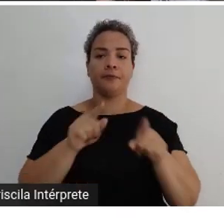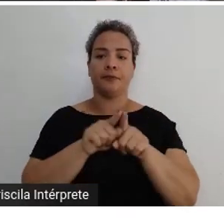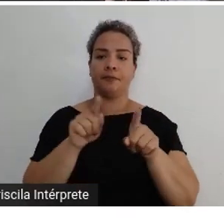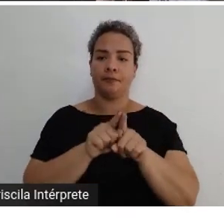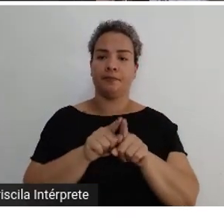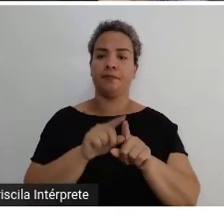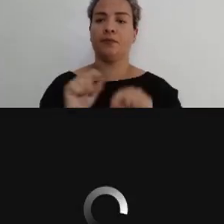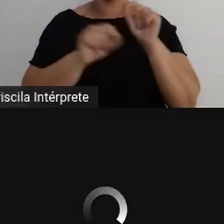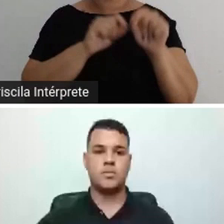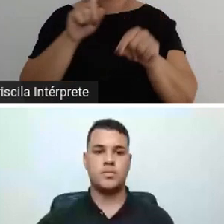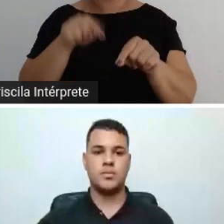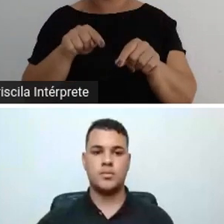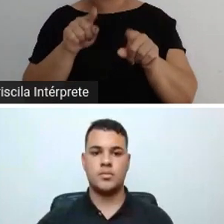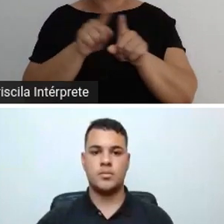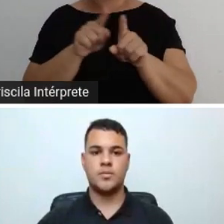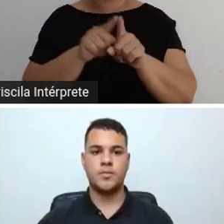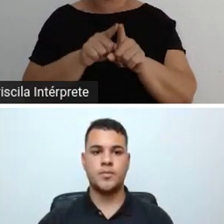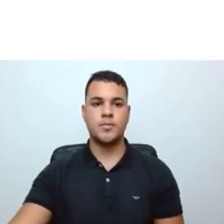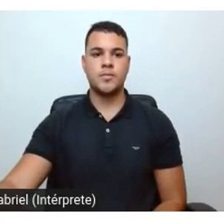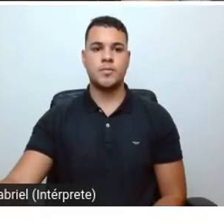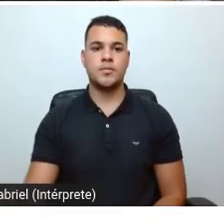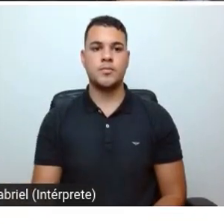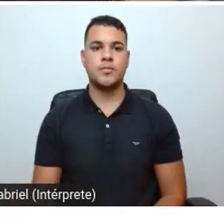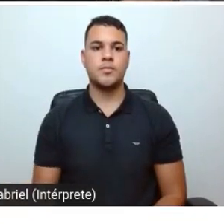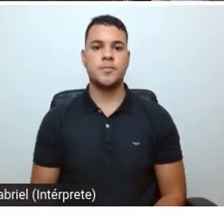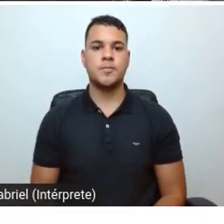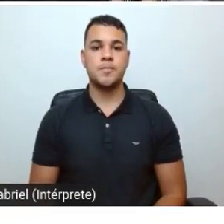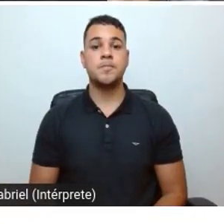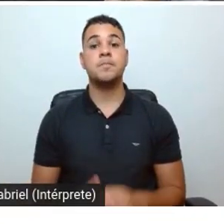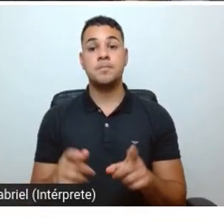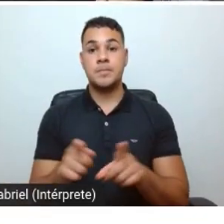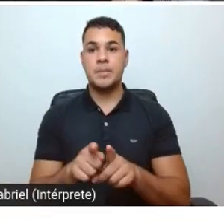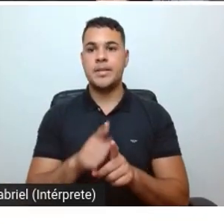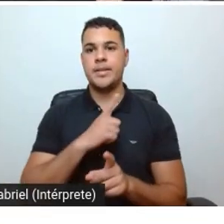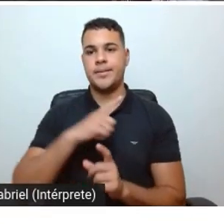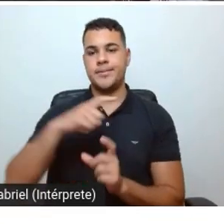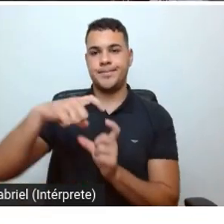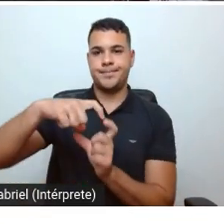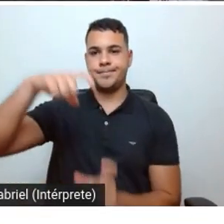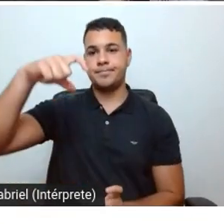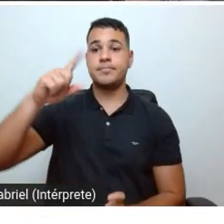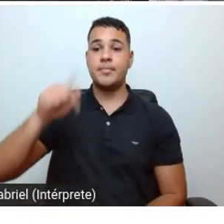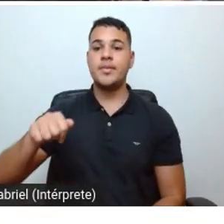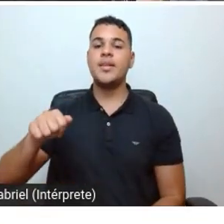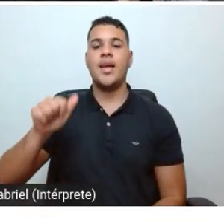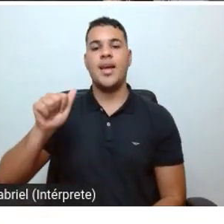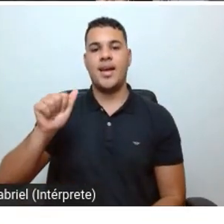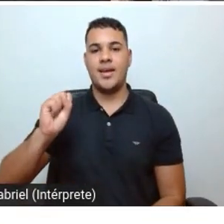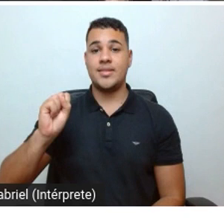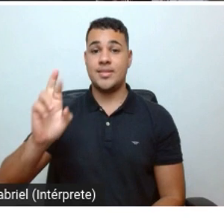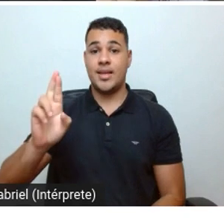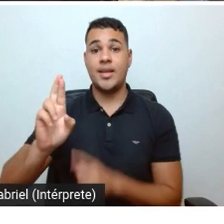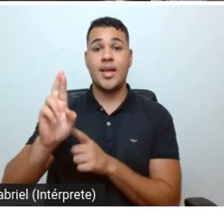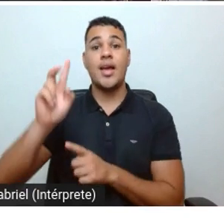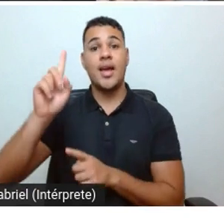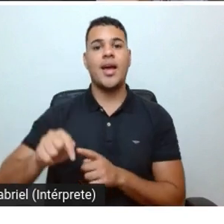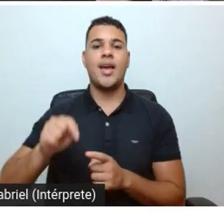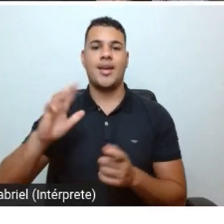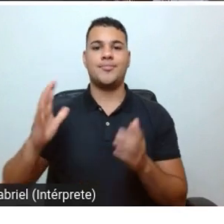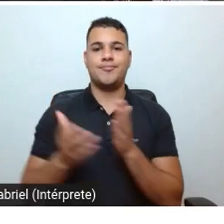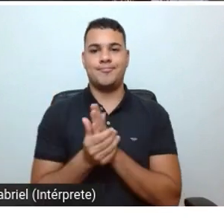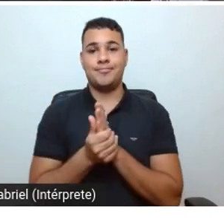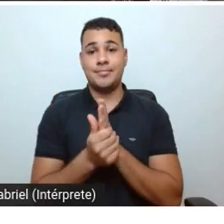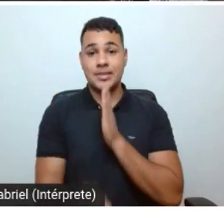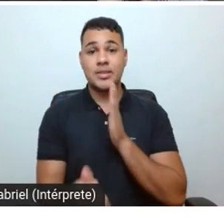outro, apesar de não ter trazido aqui, mas vale reforçar, que é a assertividade do ASR, tá? Que é a transcrição da voz